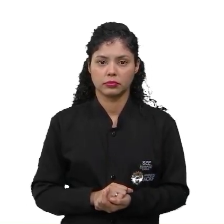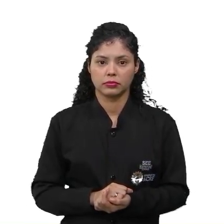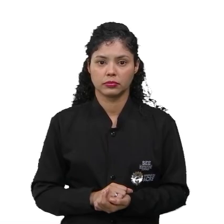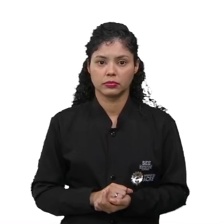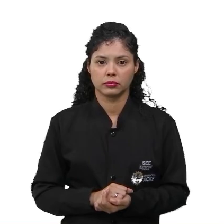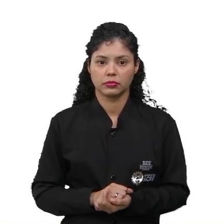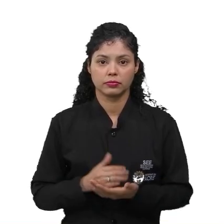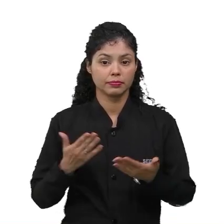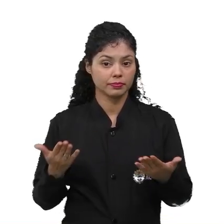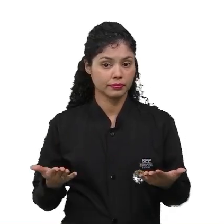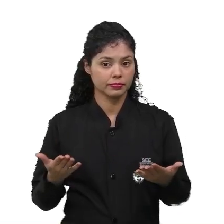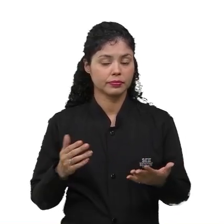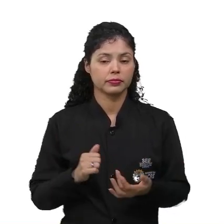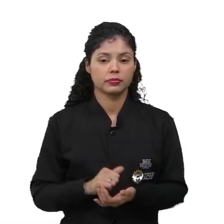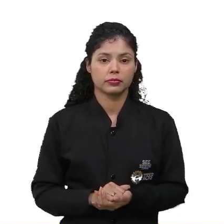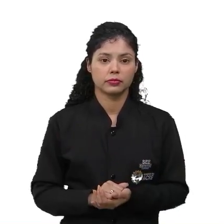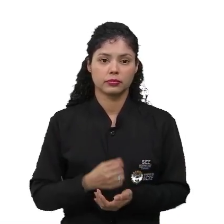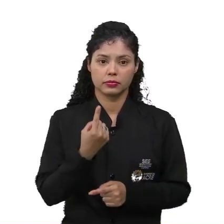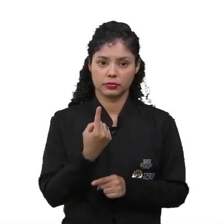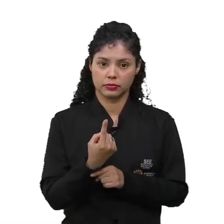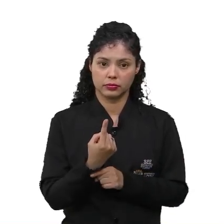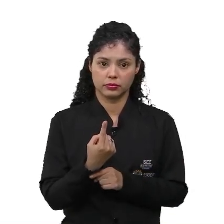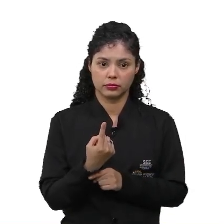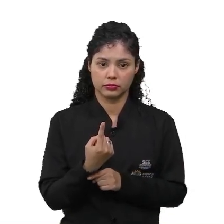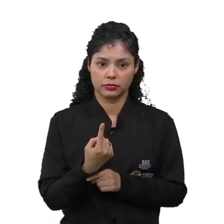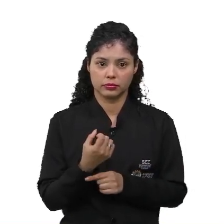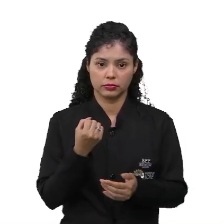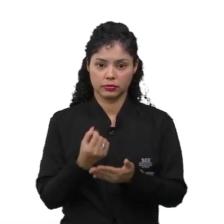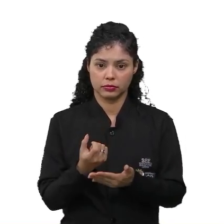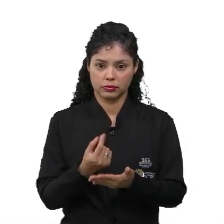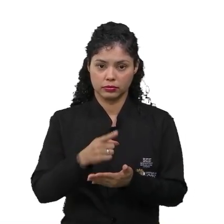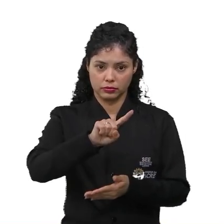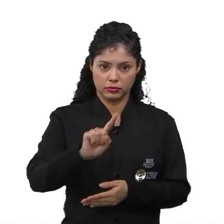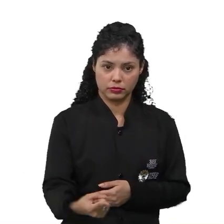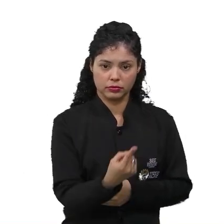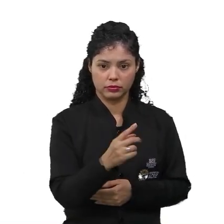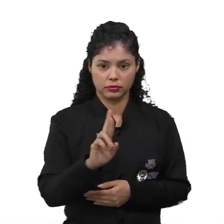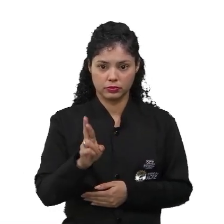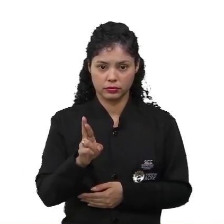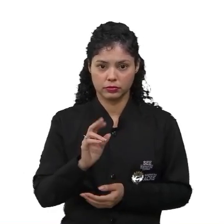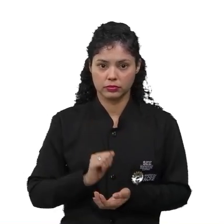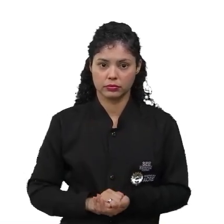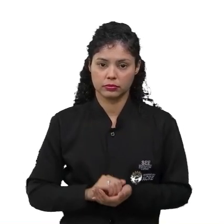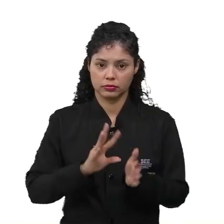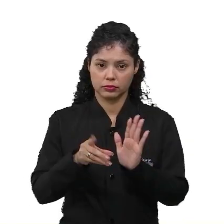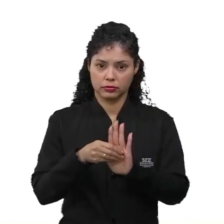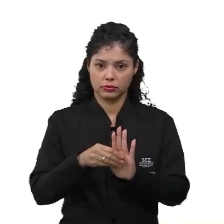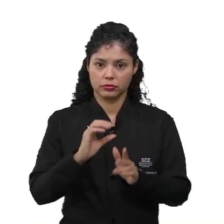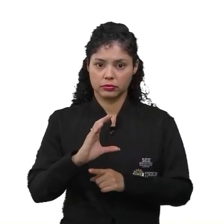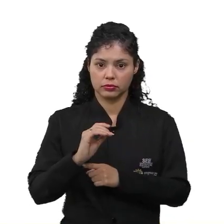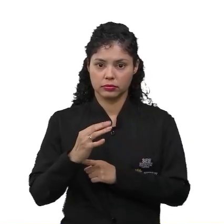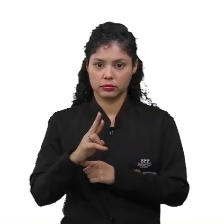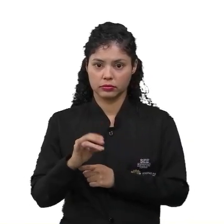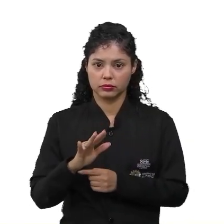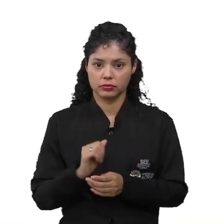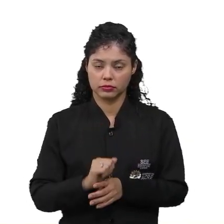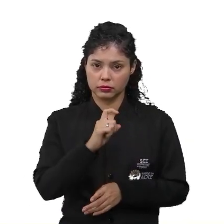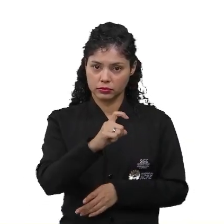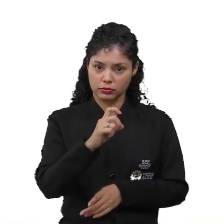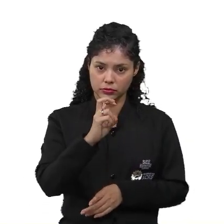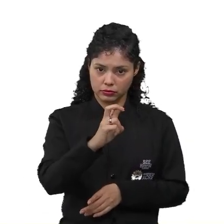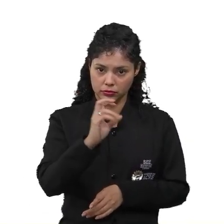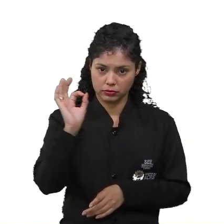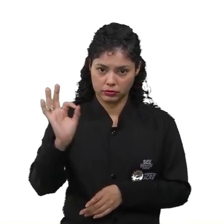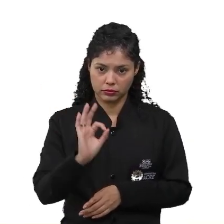Então vamos lá. Um investimento de R$1.000 é aplicado a juros compostos de 5%